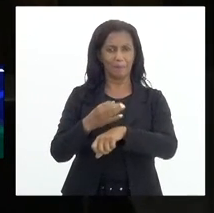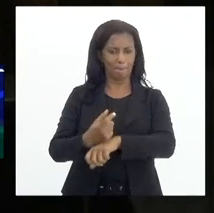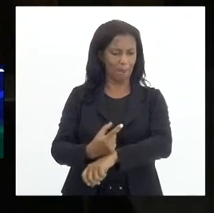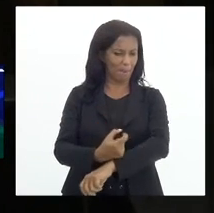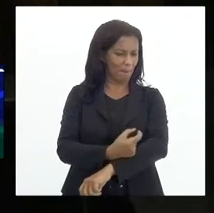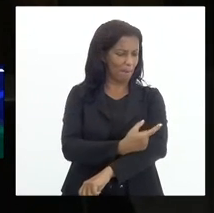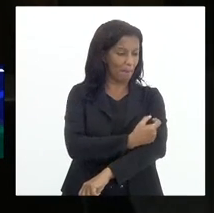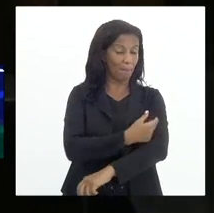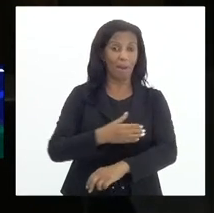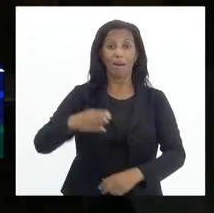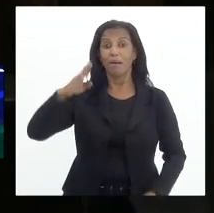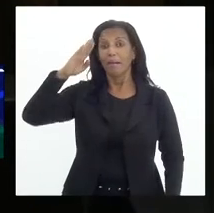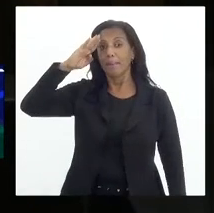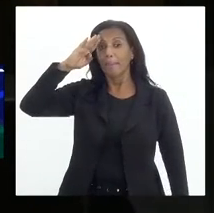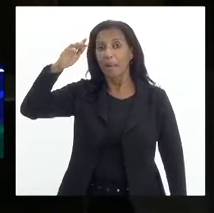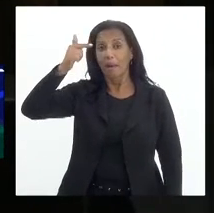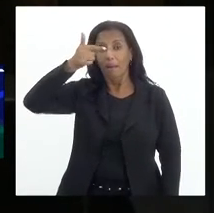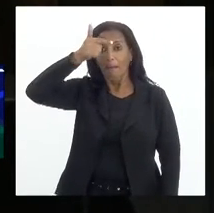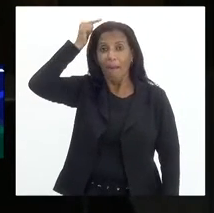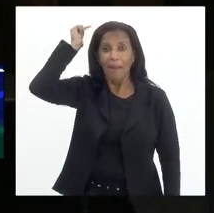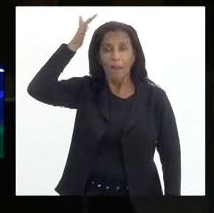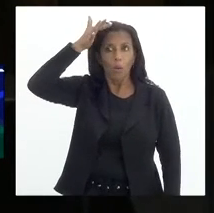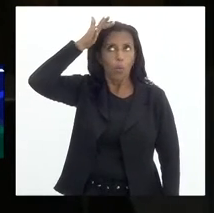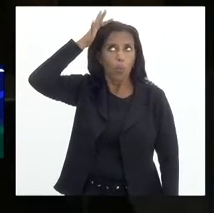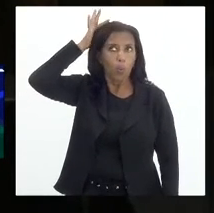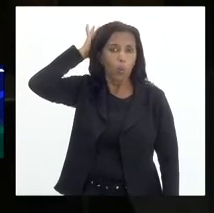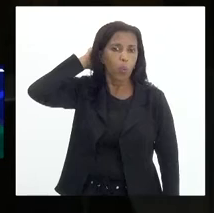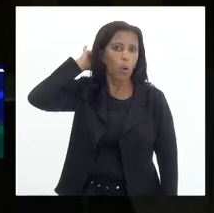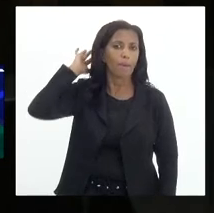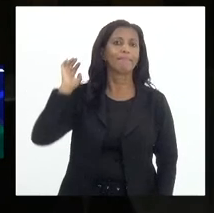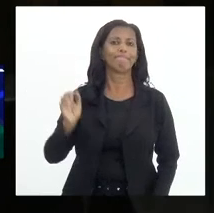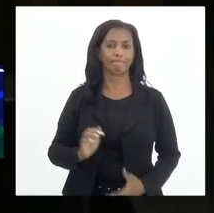principalmente nos carecas como eu,